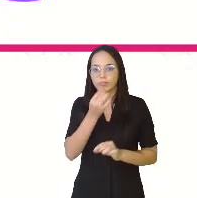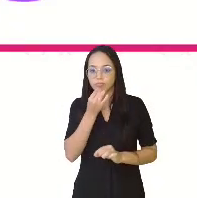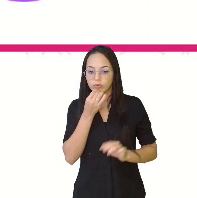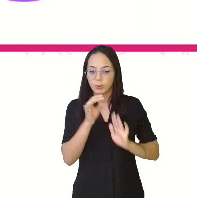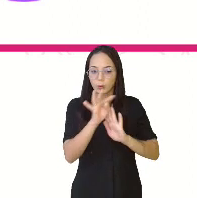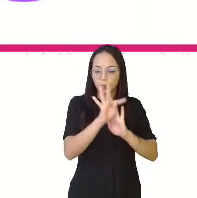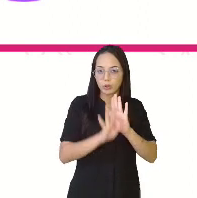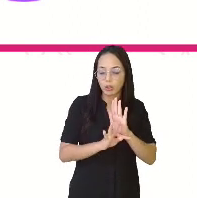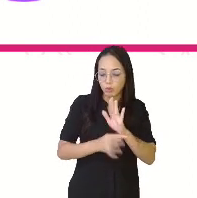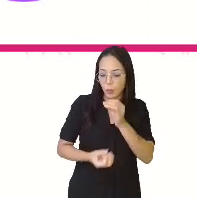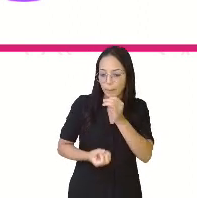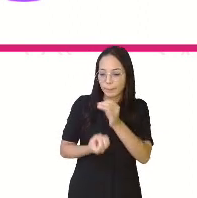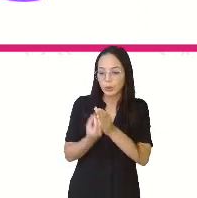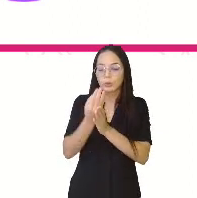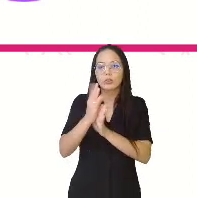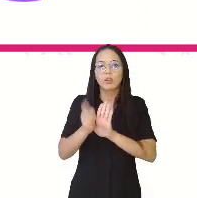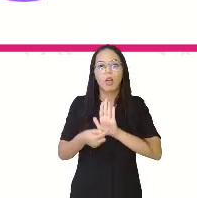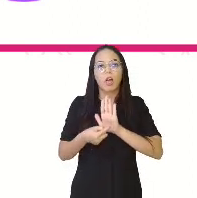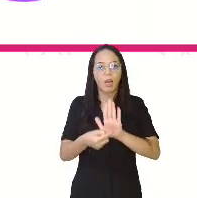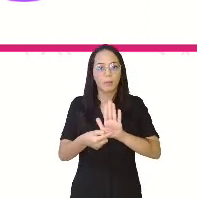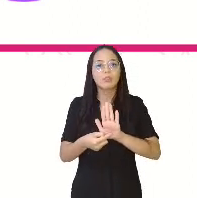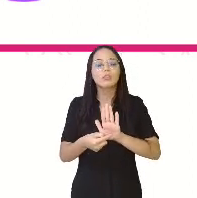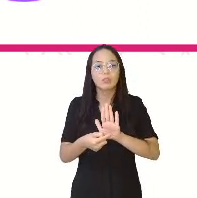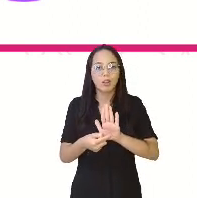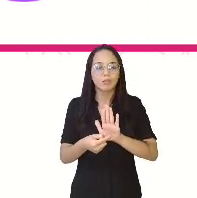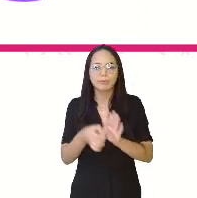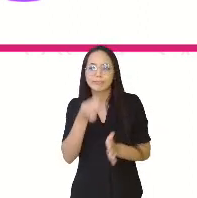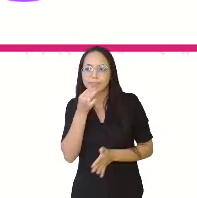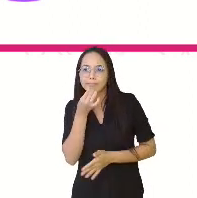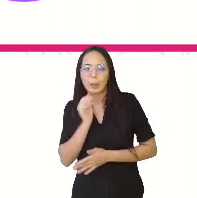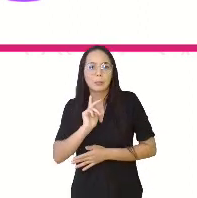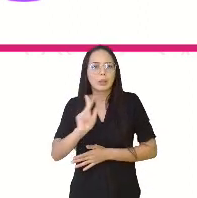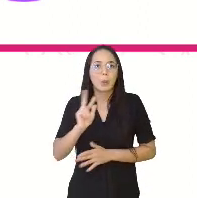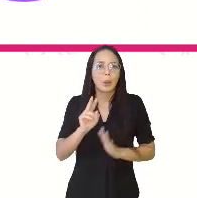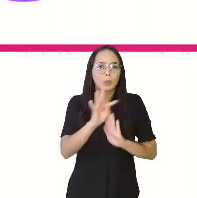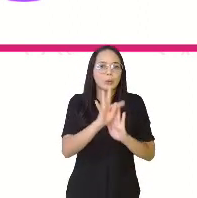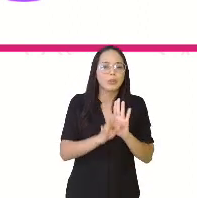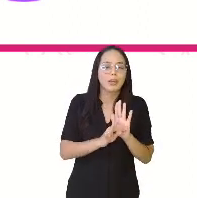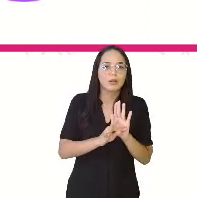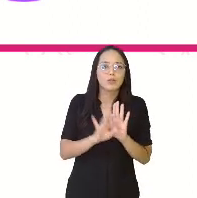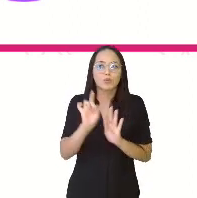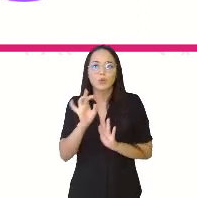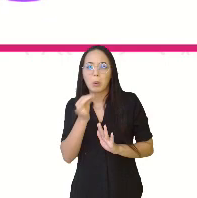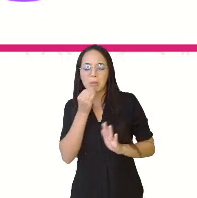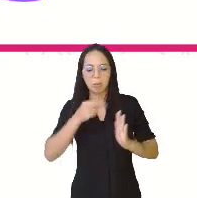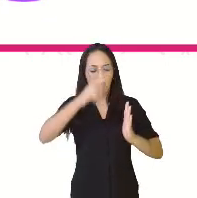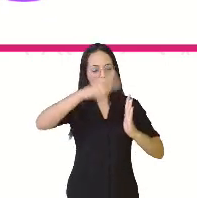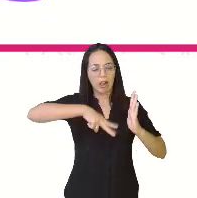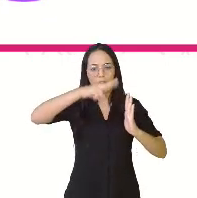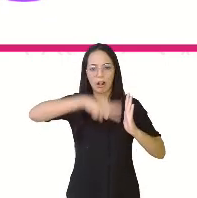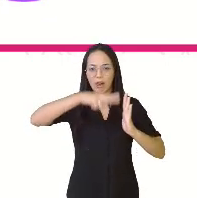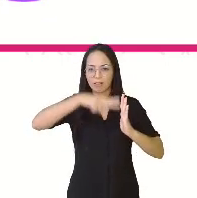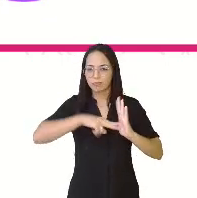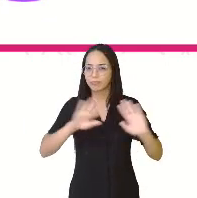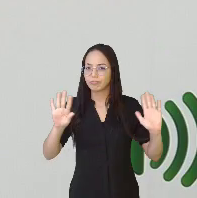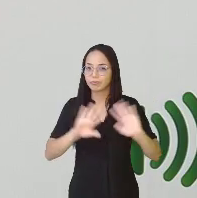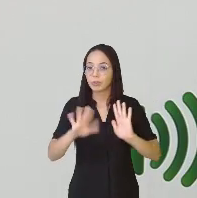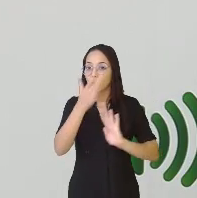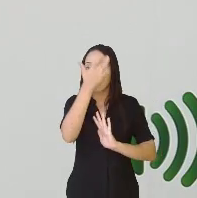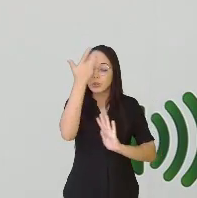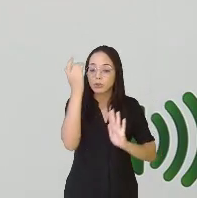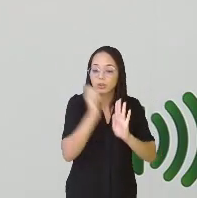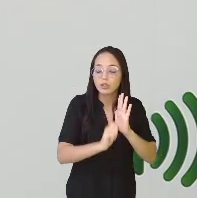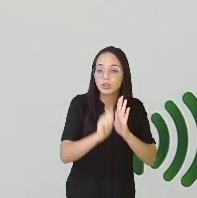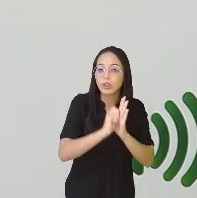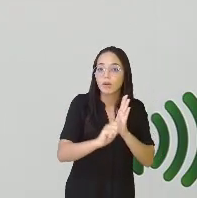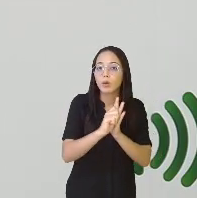produzido para ser representado, ou seja, ele não é um texto feito para que você simplesmente o leia. A pessoa que o escreveu